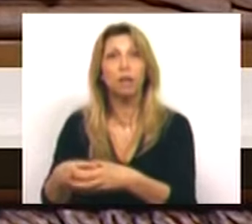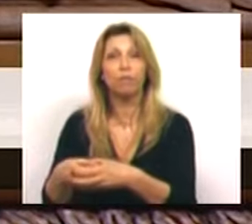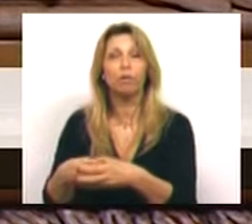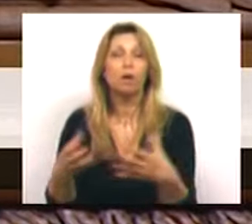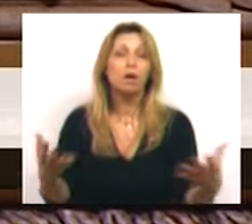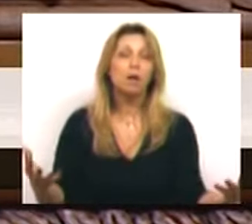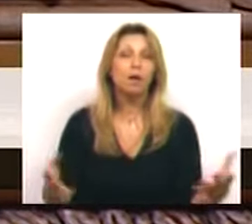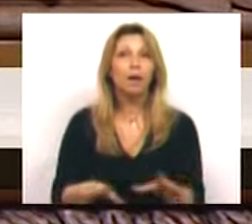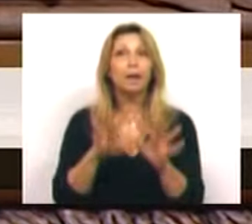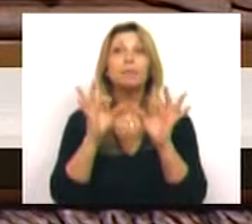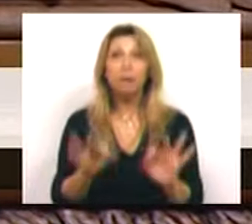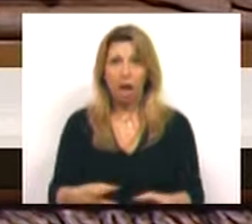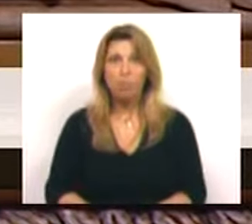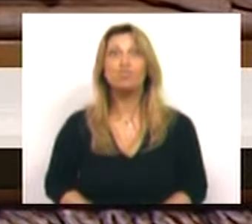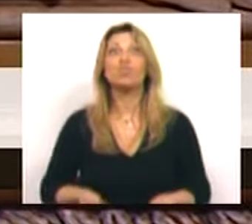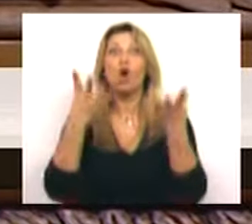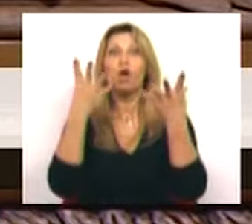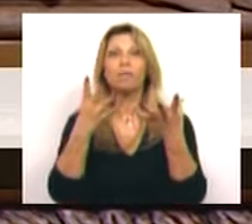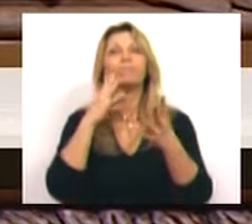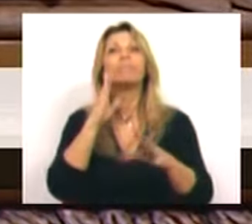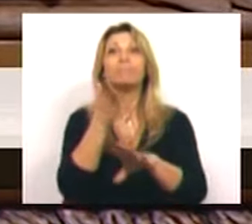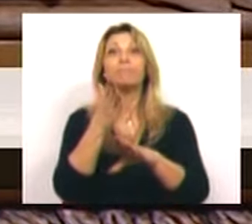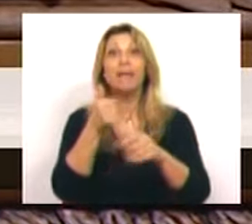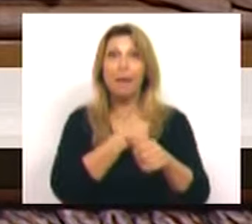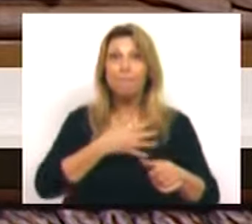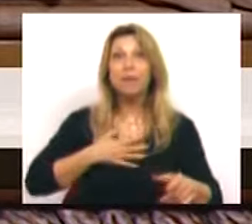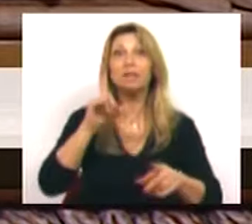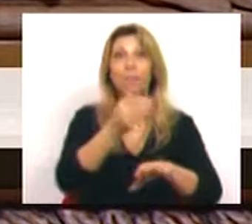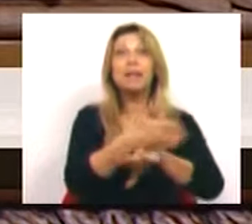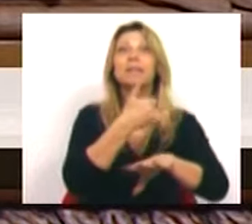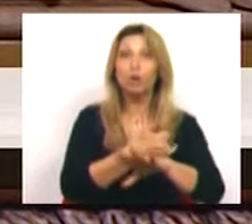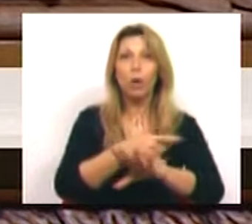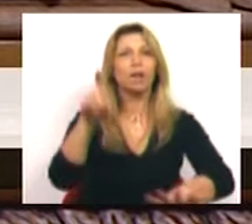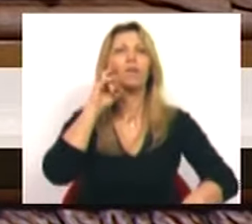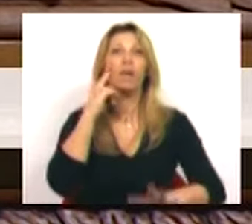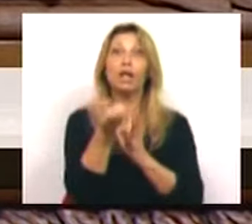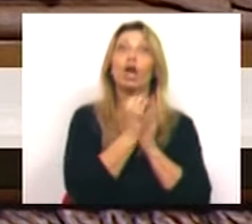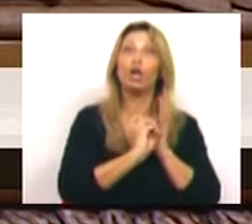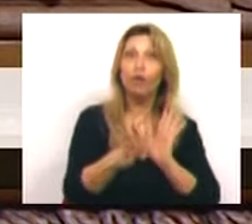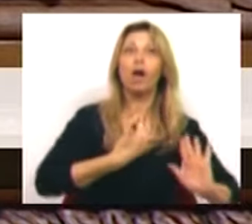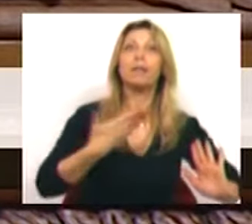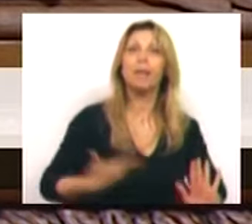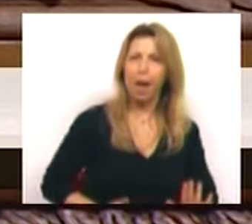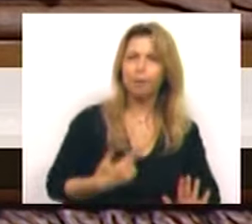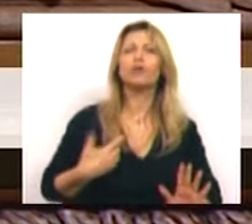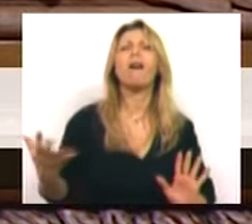E tal como conseguem nas empresas e setores defender, repor e conquistar direitos, vão acabar por